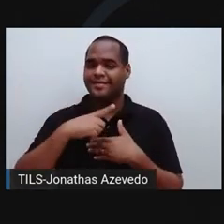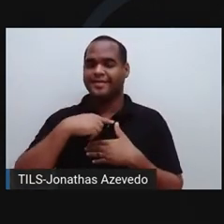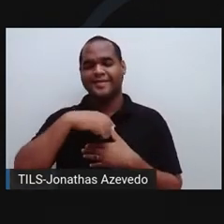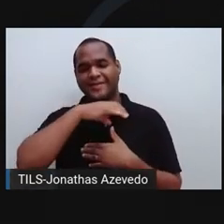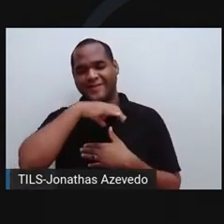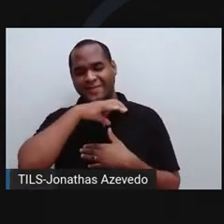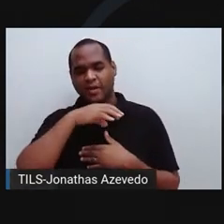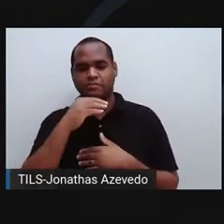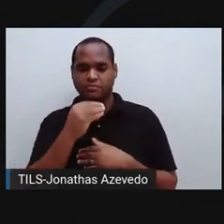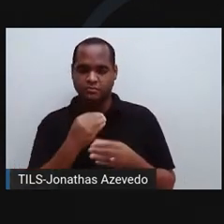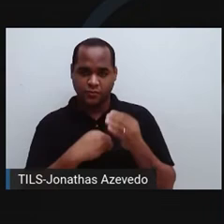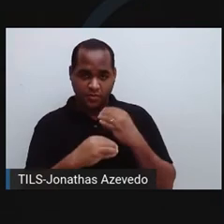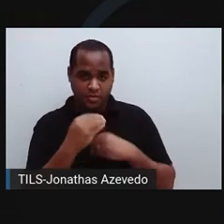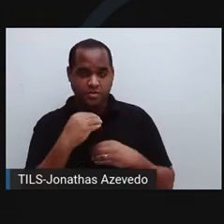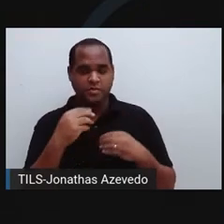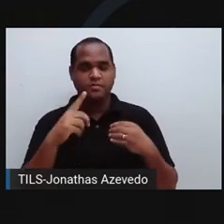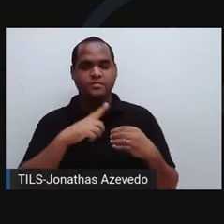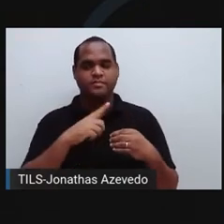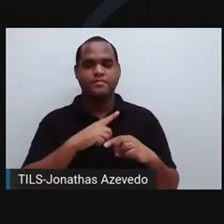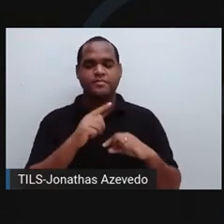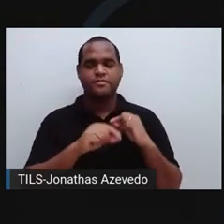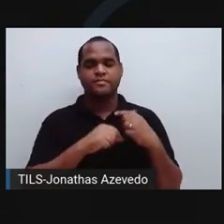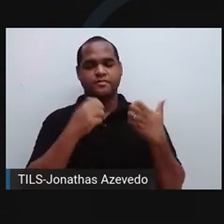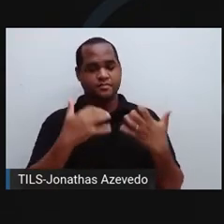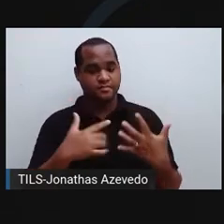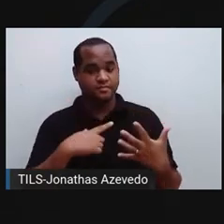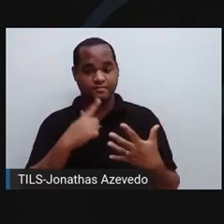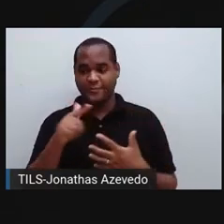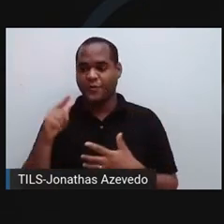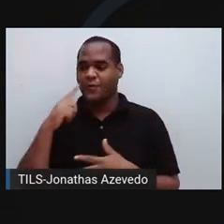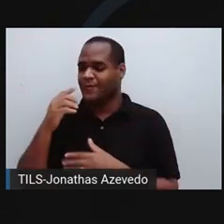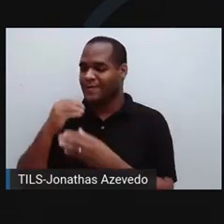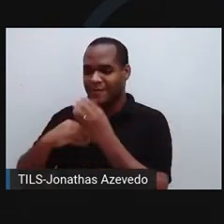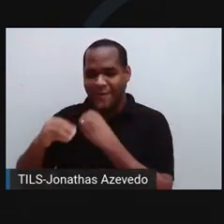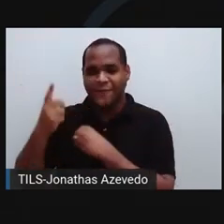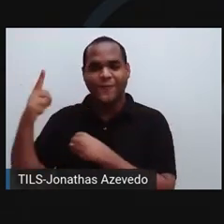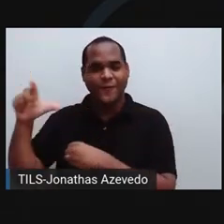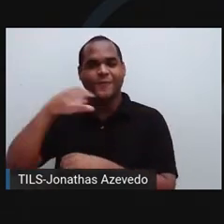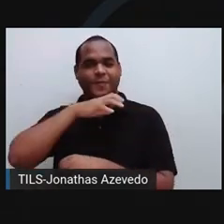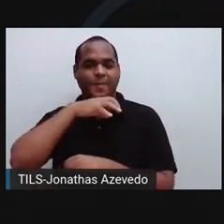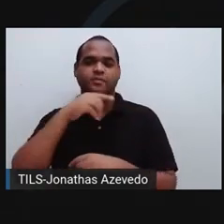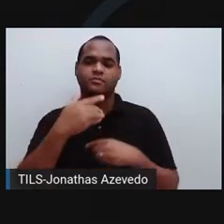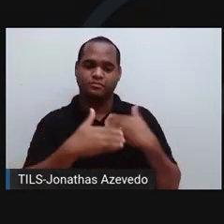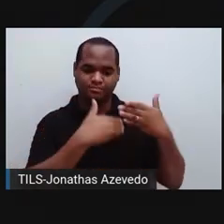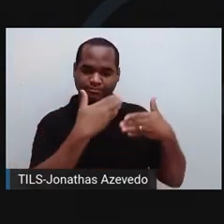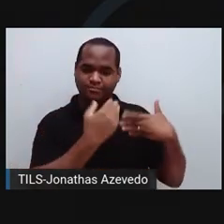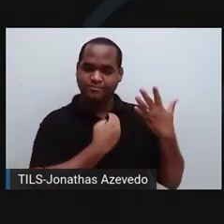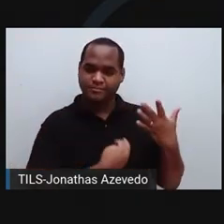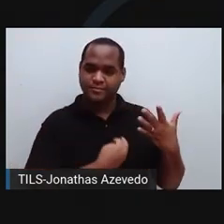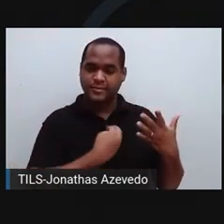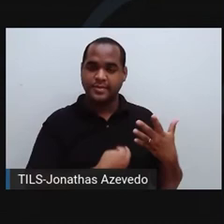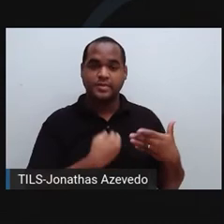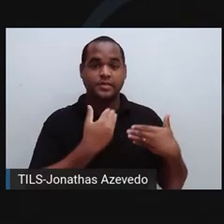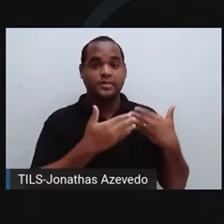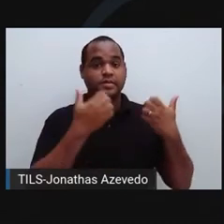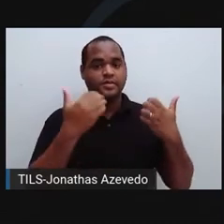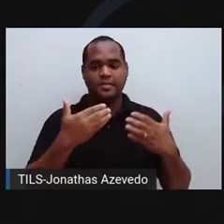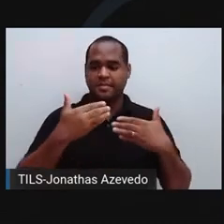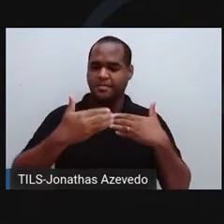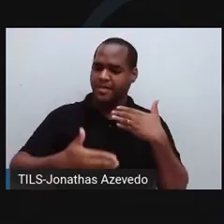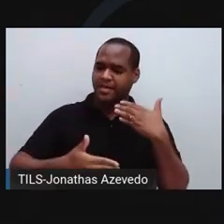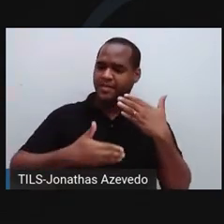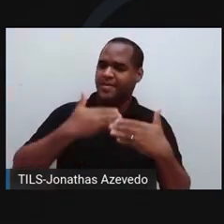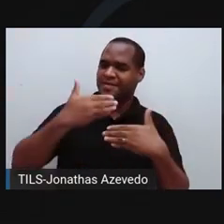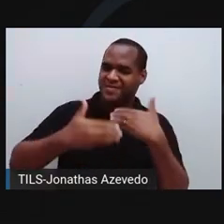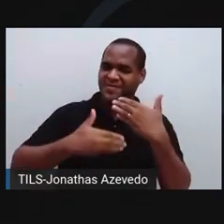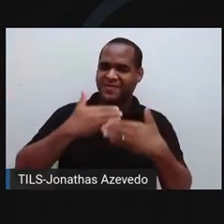come esse ser. Vem outro que come esse outro animal. E assim, os seres vão se alimentando. Então, essa sequência em que vários seres vão